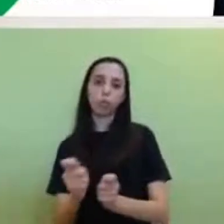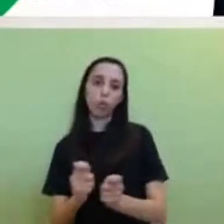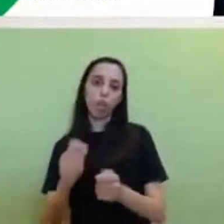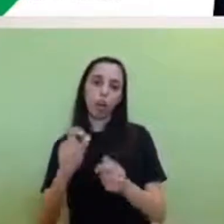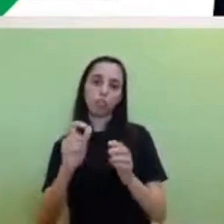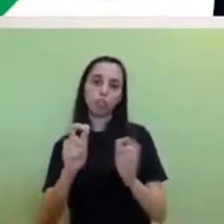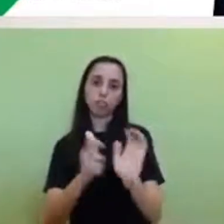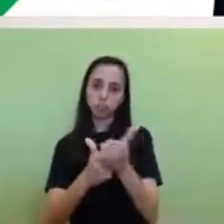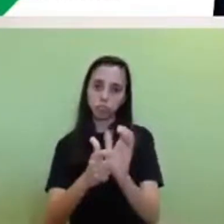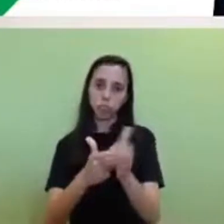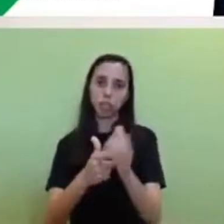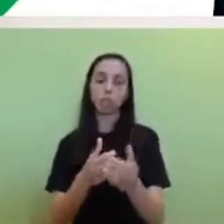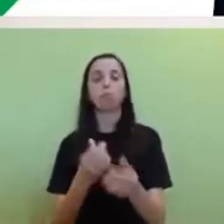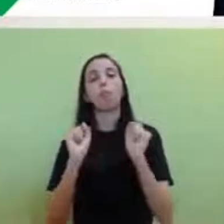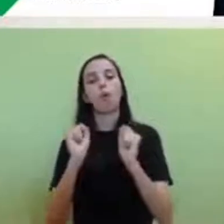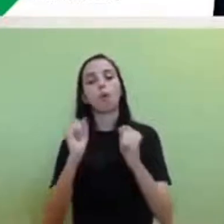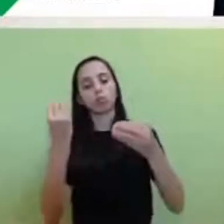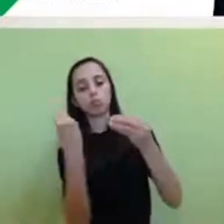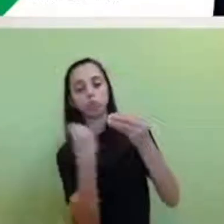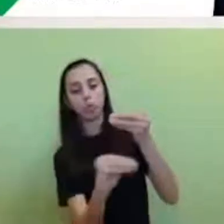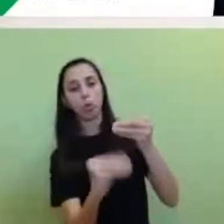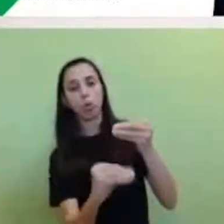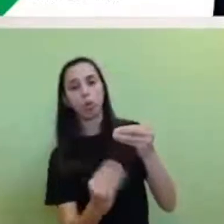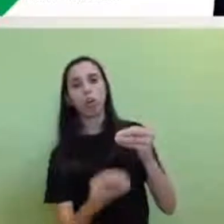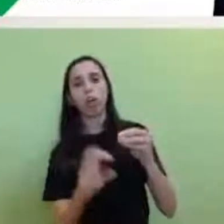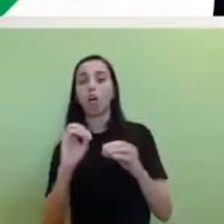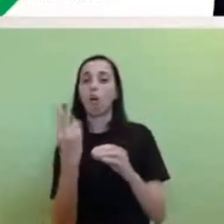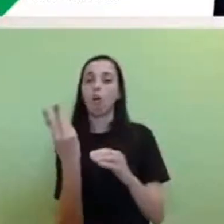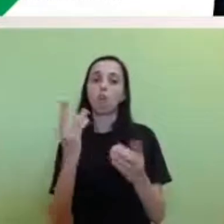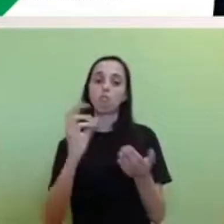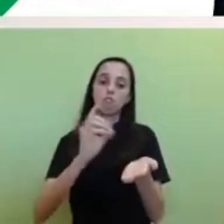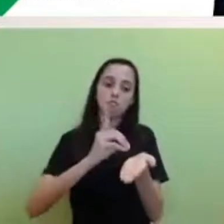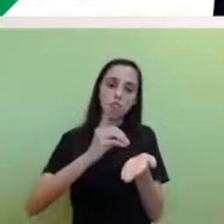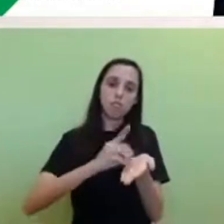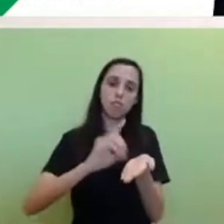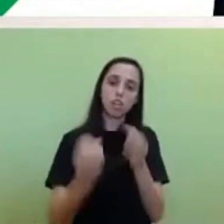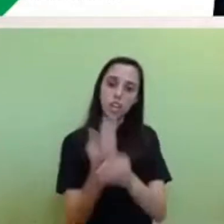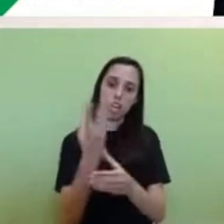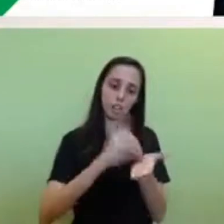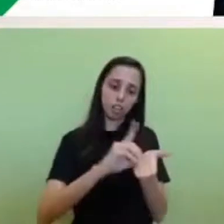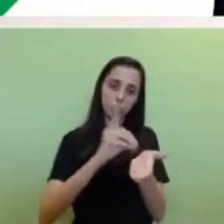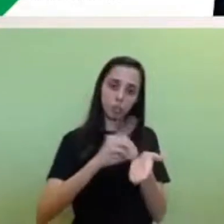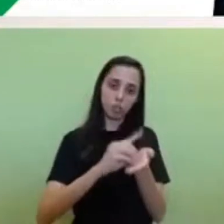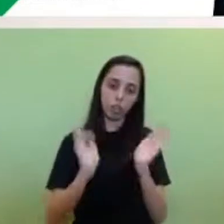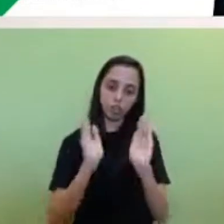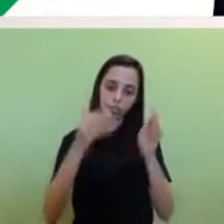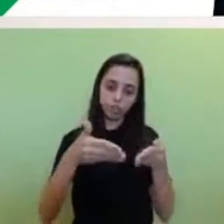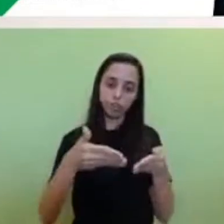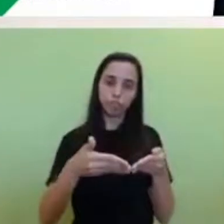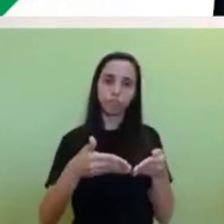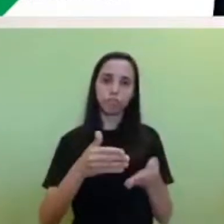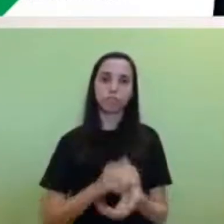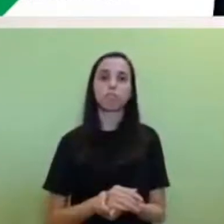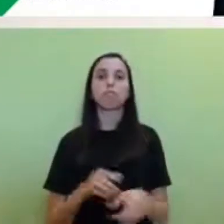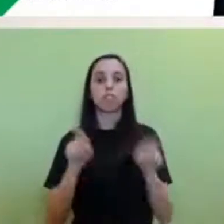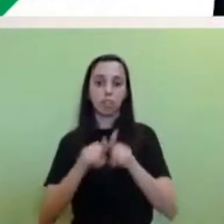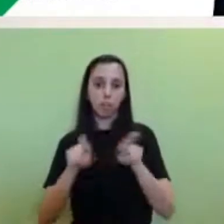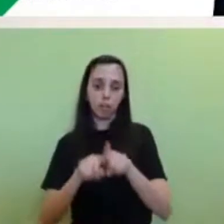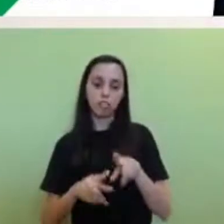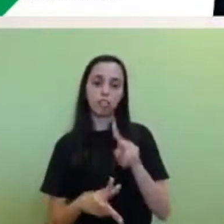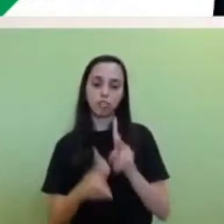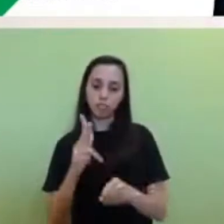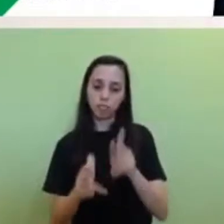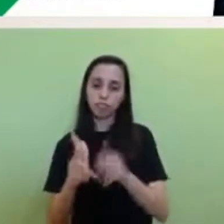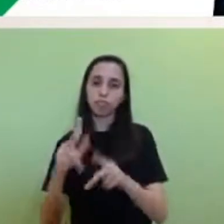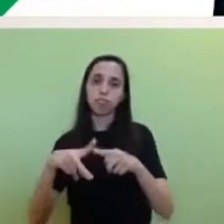posso incluir termos e posso criar um dicionário específico também. Ele também tem um editor de texto,